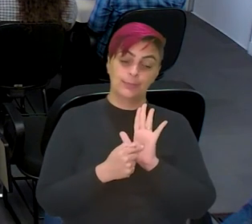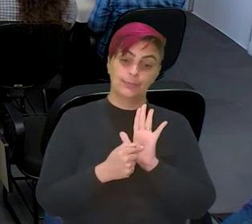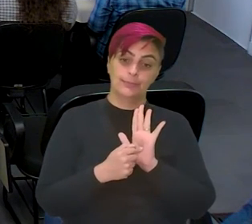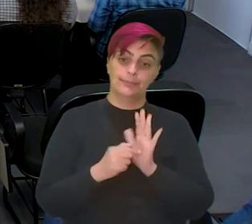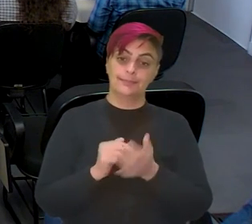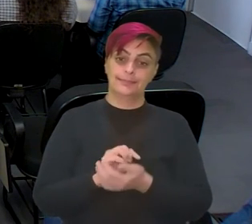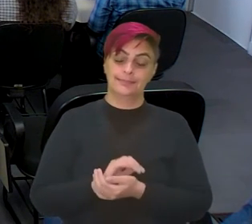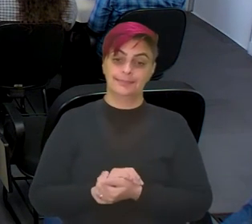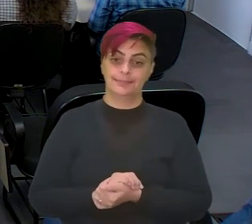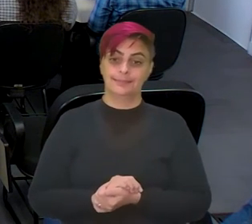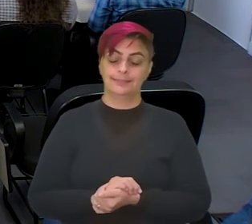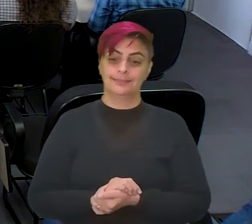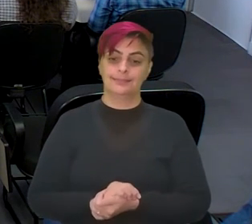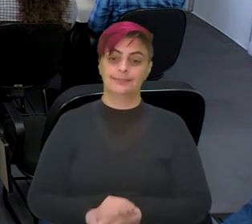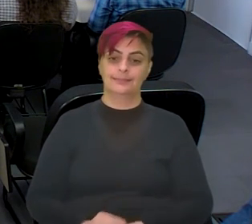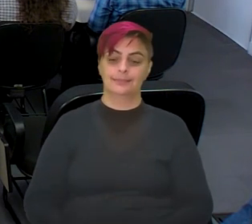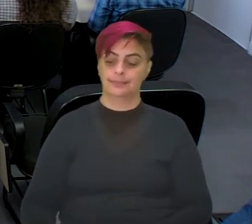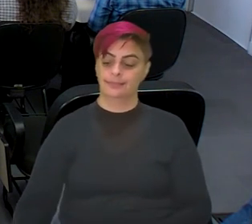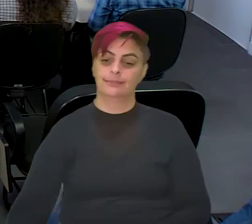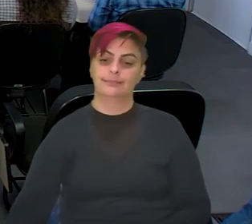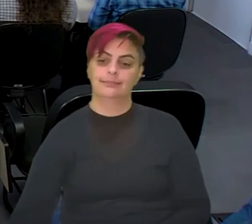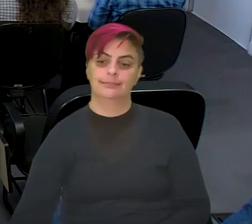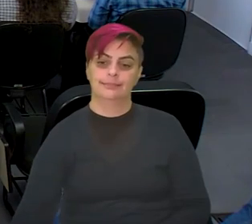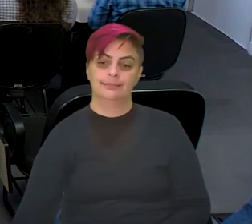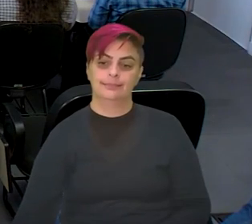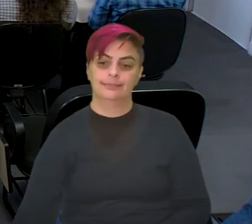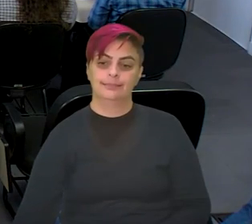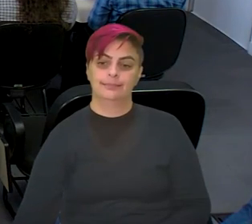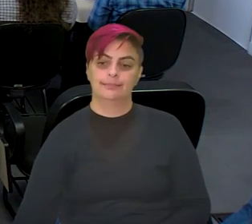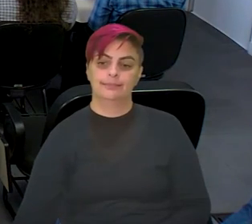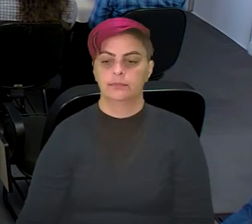apresentar. Ops.